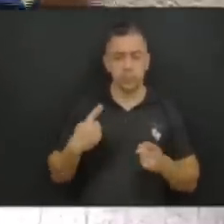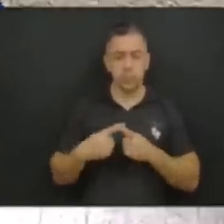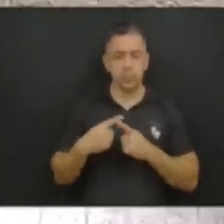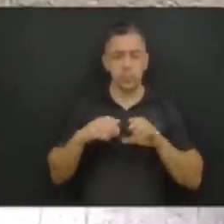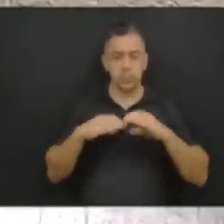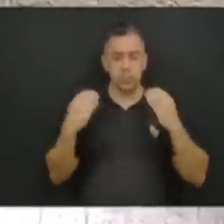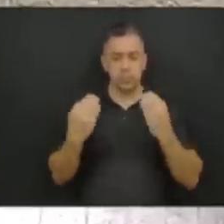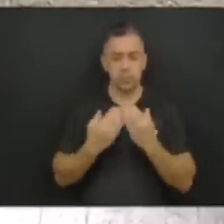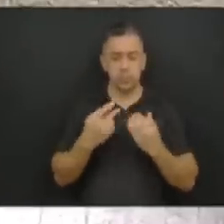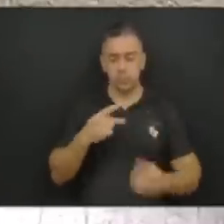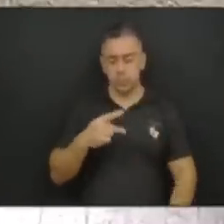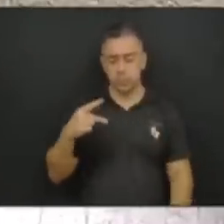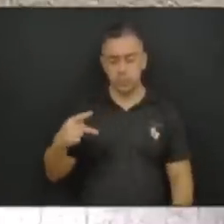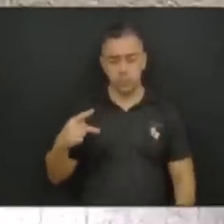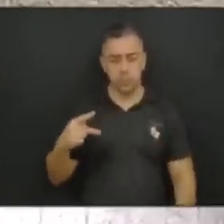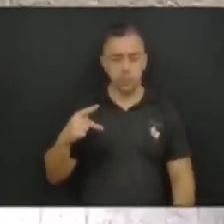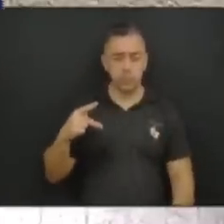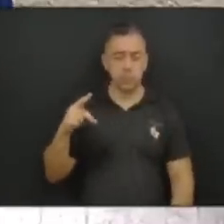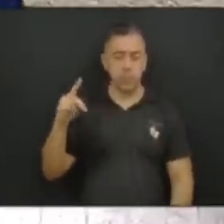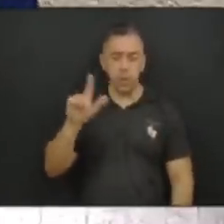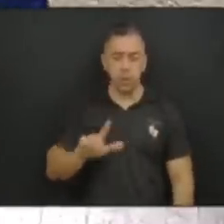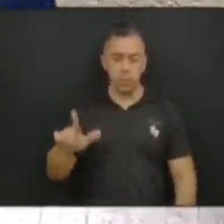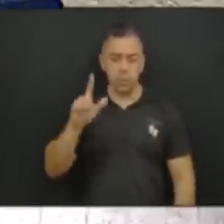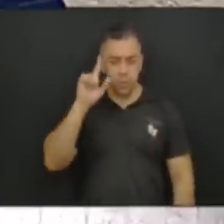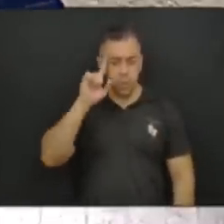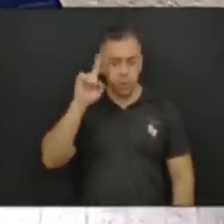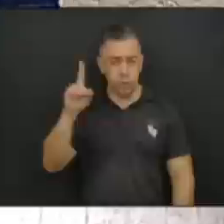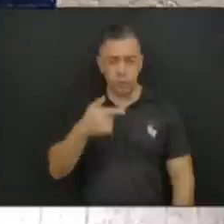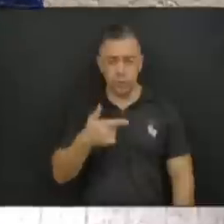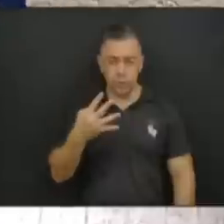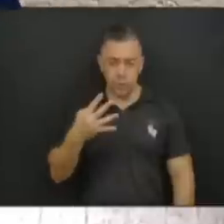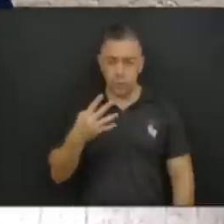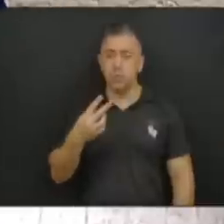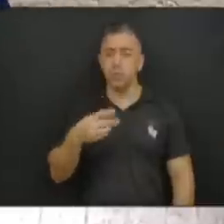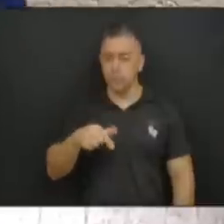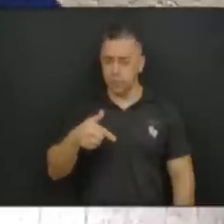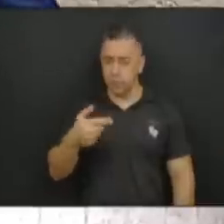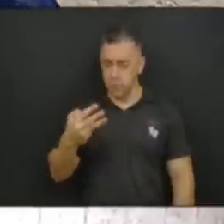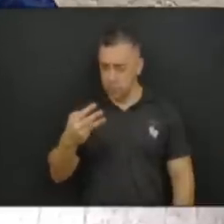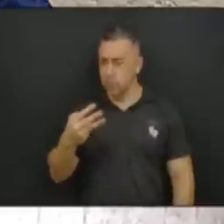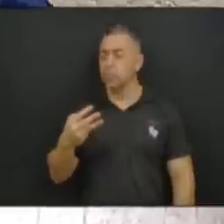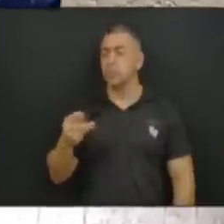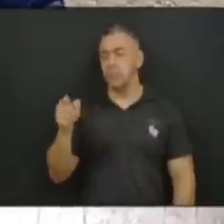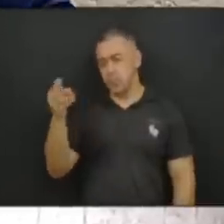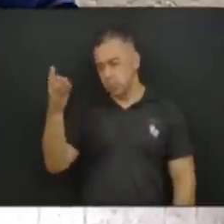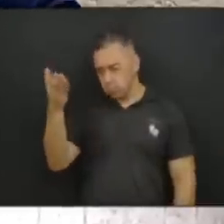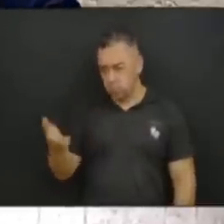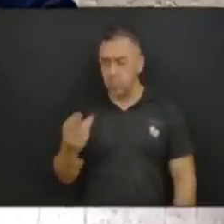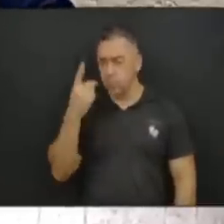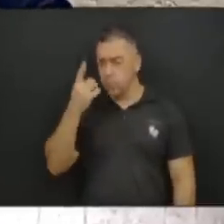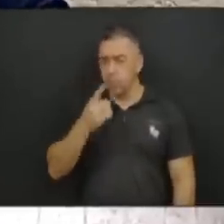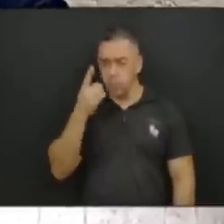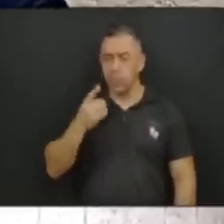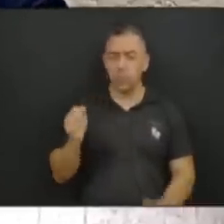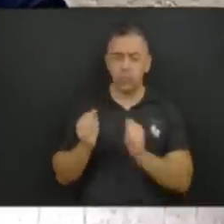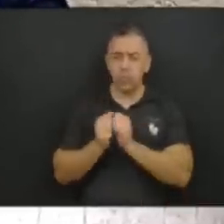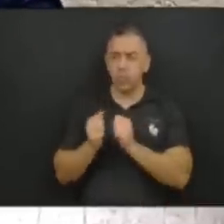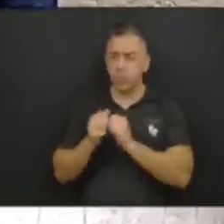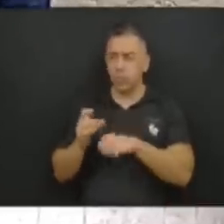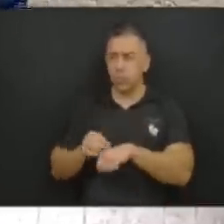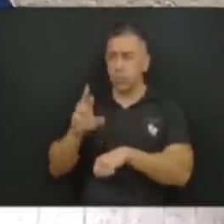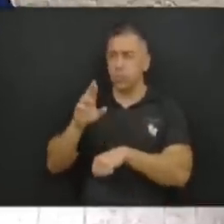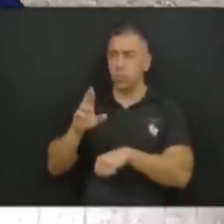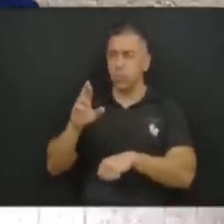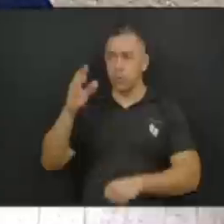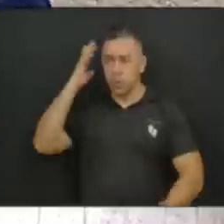convenção do PP em Londrina dia 23 lamento mas vossa excelência' preparadíssimo junto com o professor Doutor Tadeu